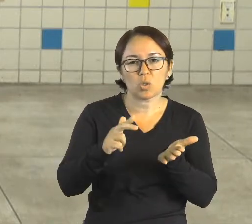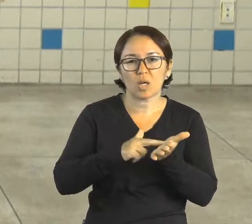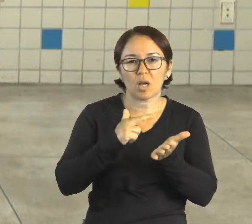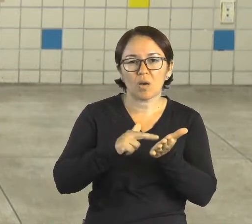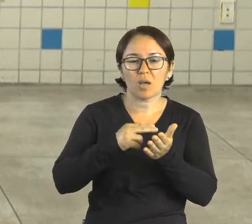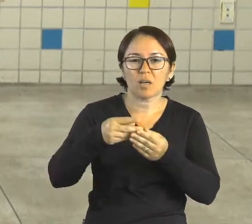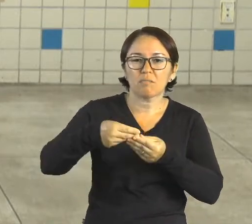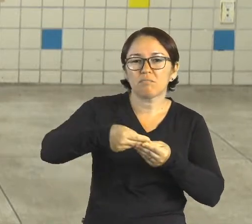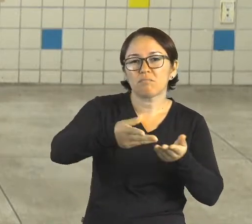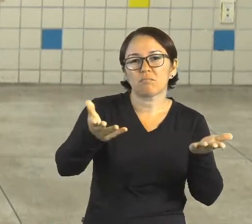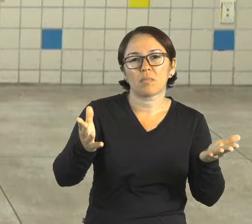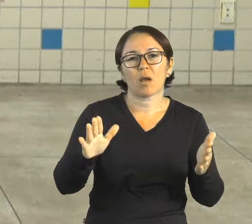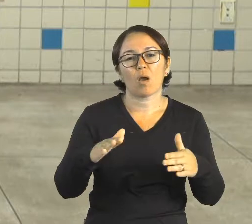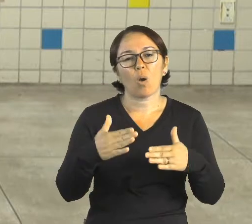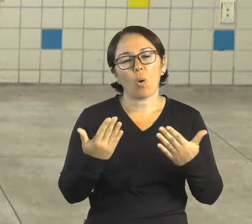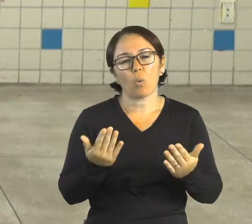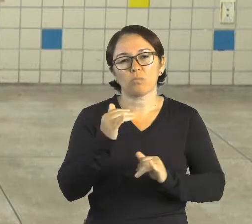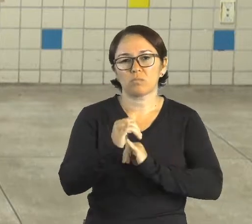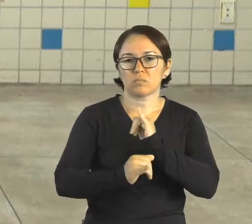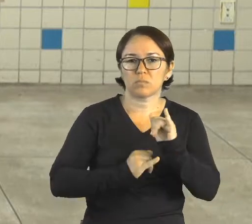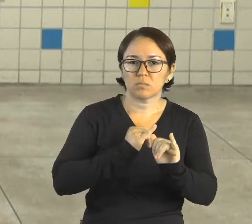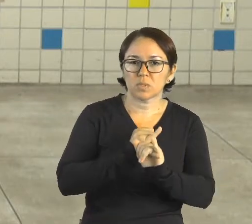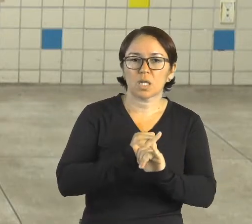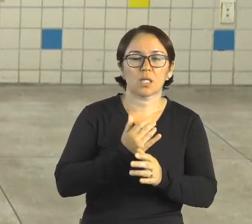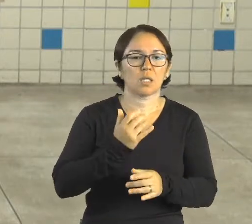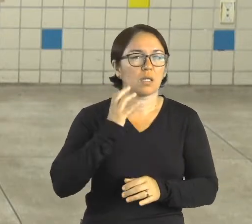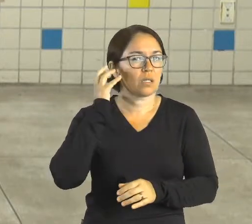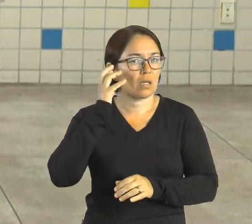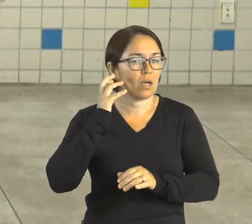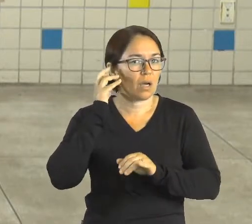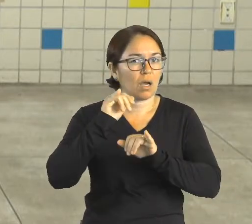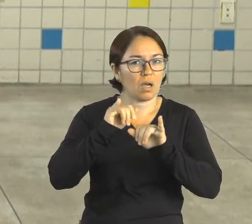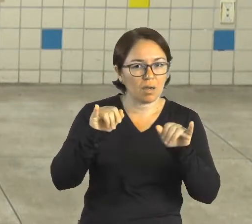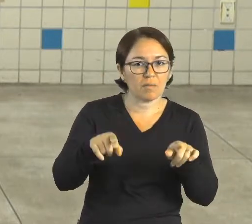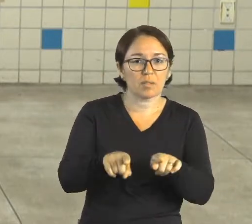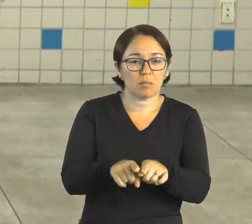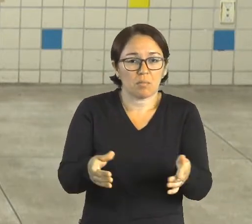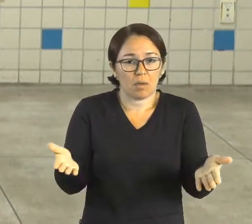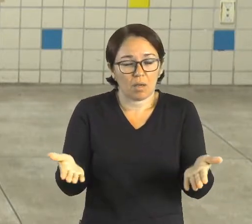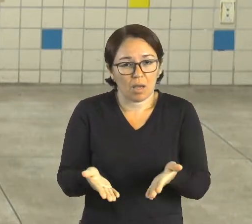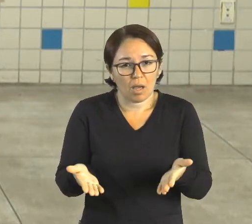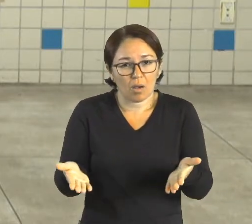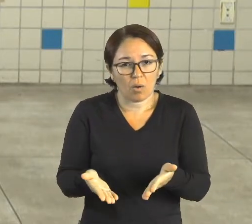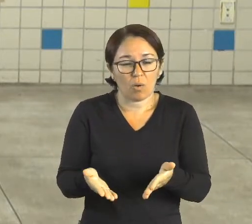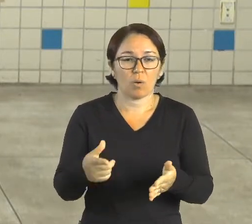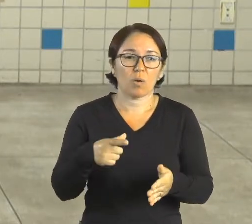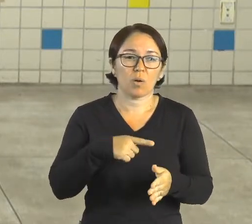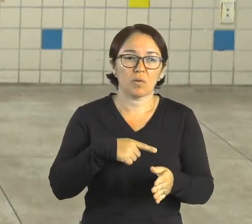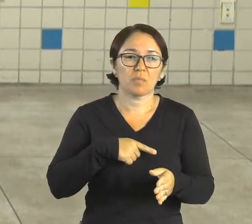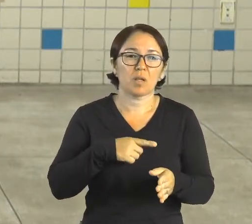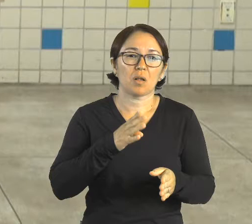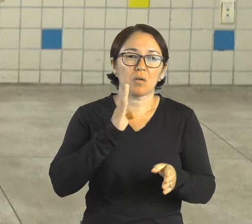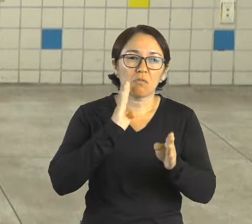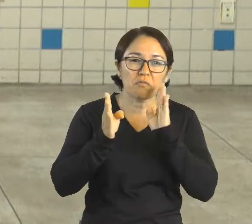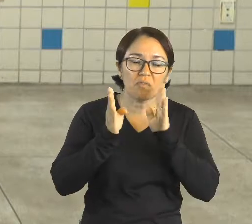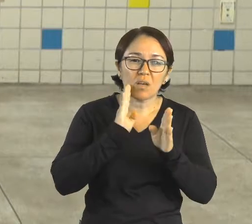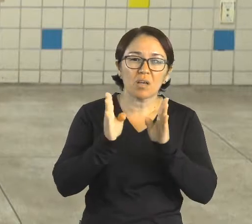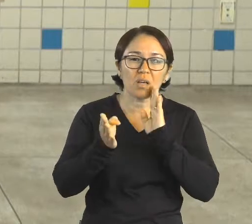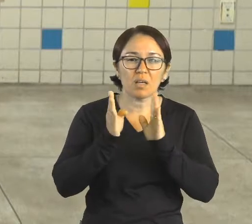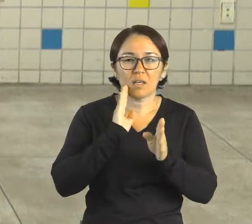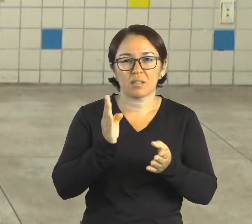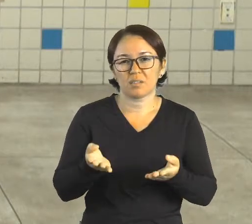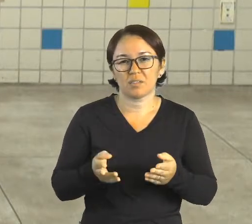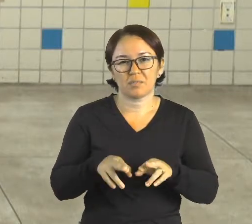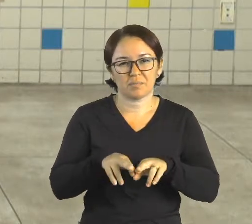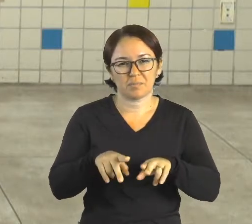rádio. E hoje, circula no WhatsApp, né? É no Instagram, é no Face, e aí vai circulando